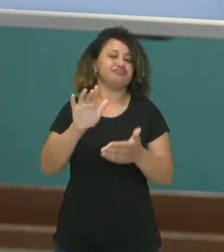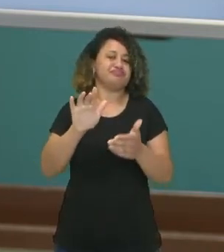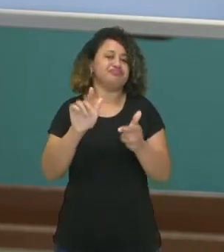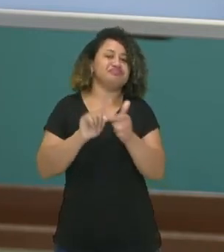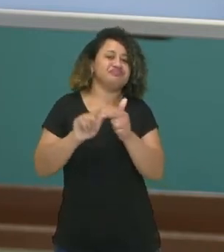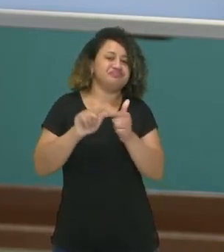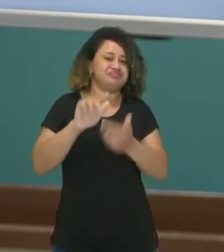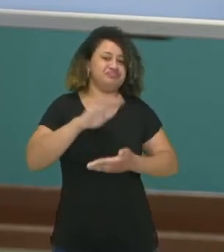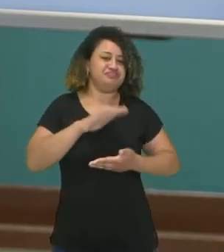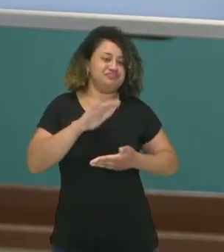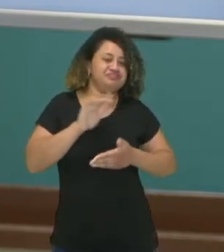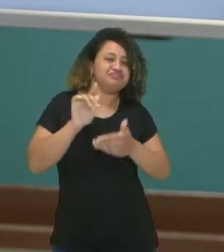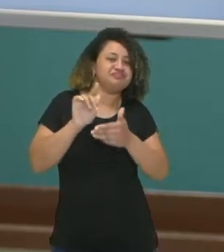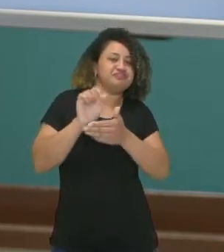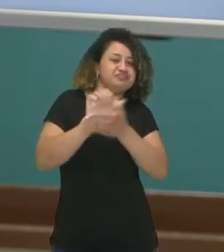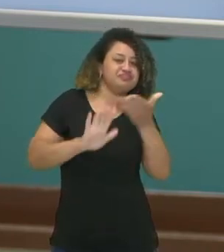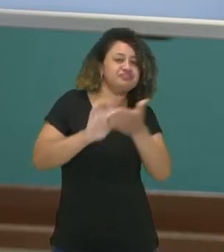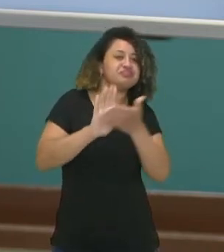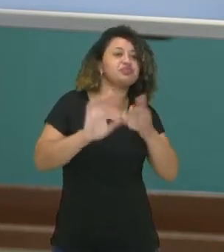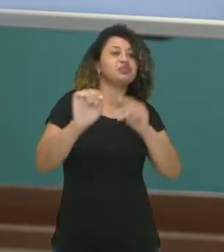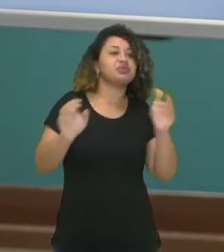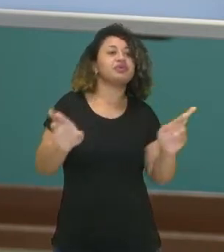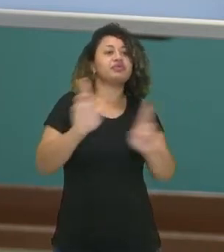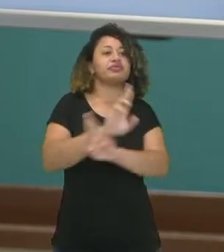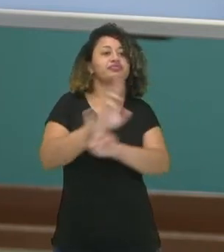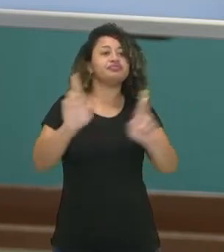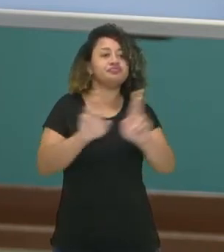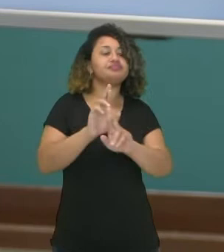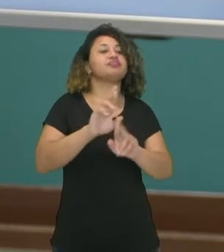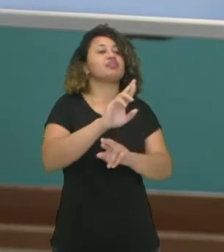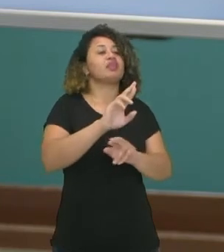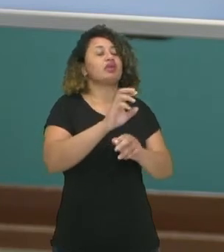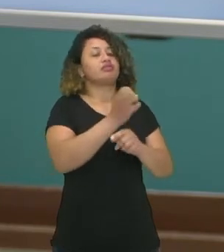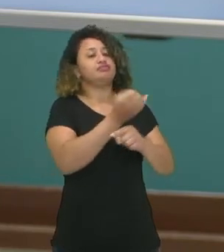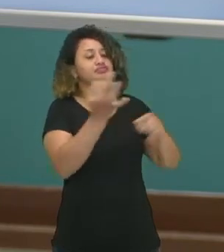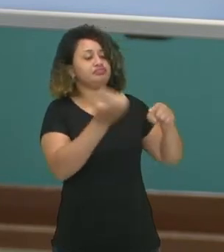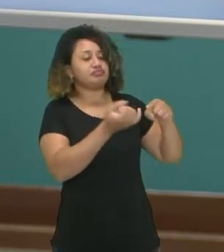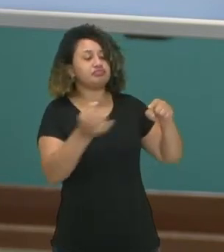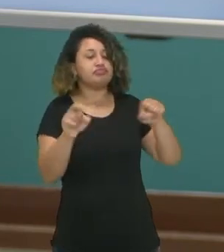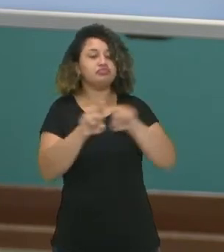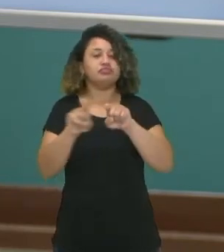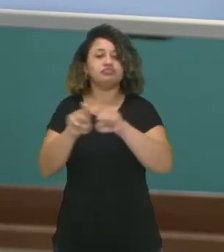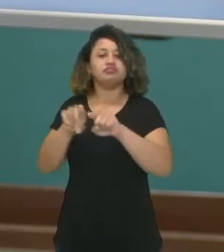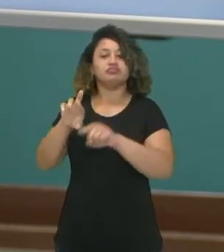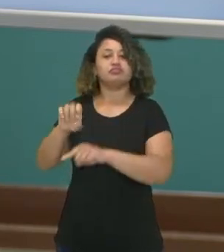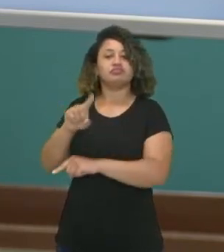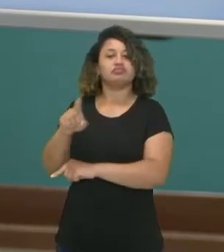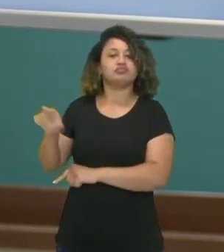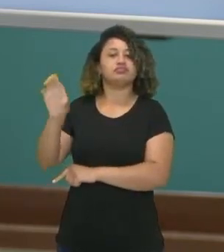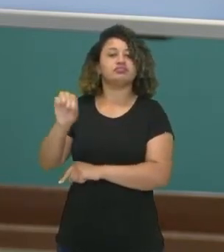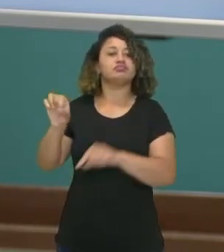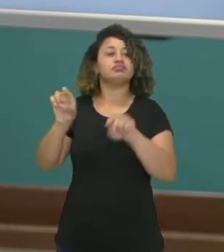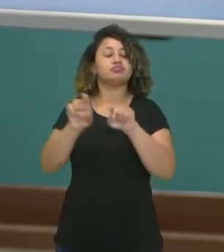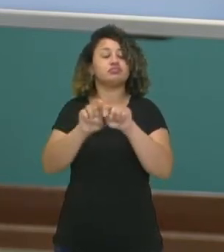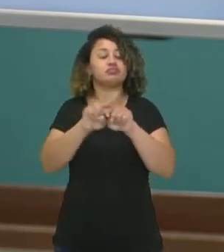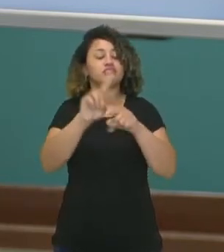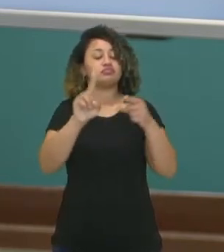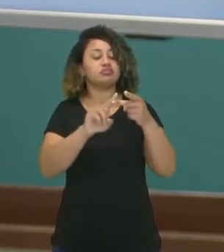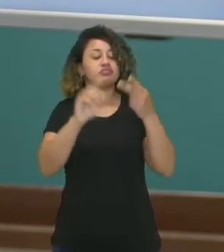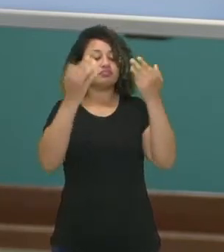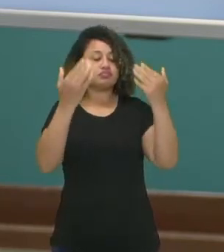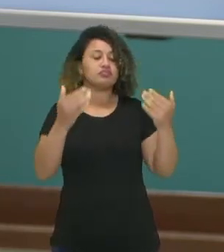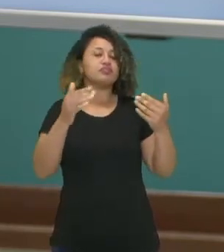a associação entre o conceito de razão e fração e ainda analisar situações